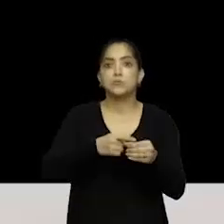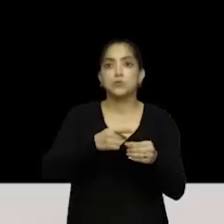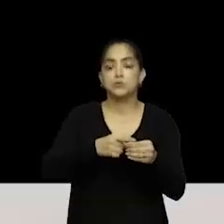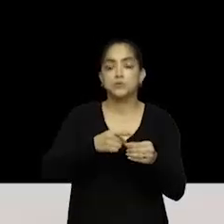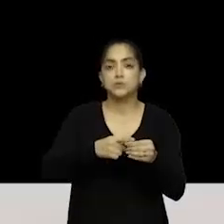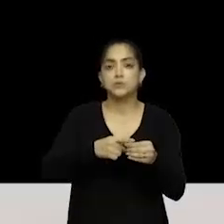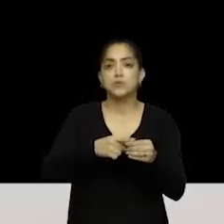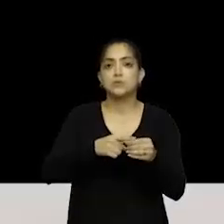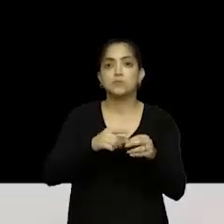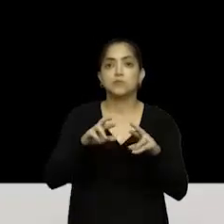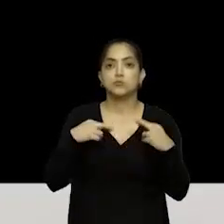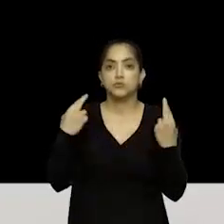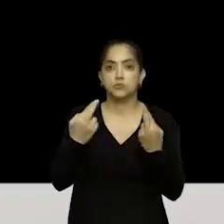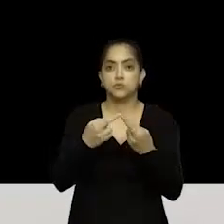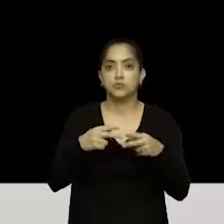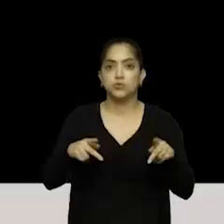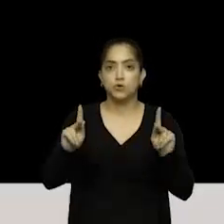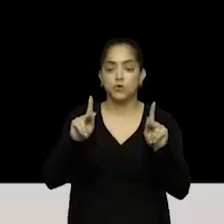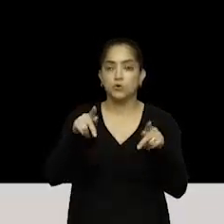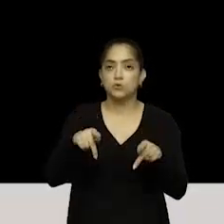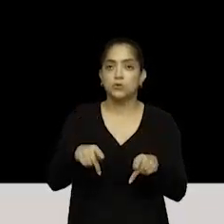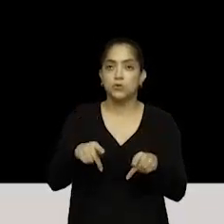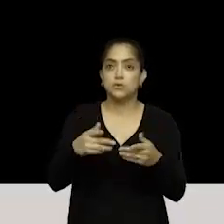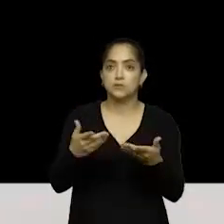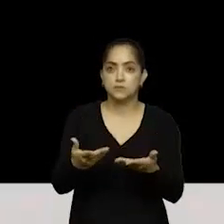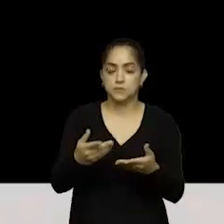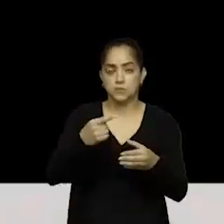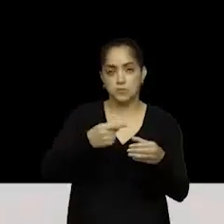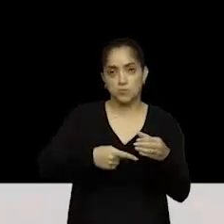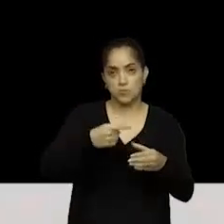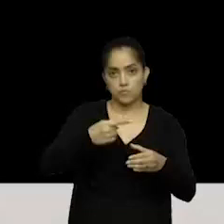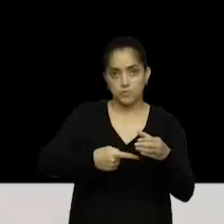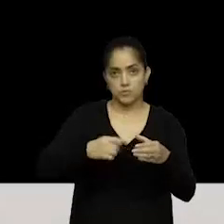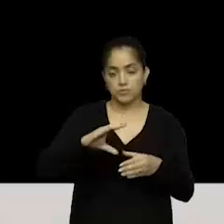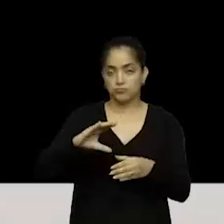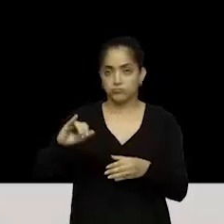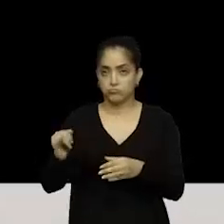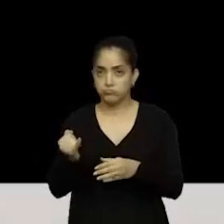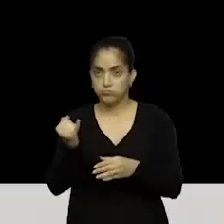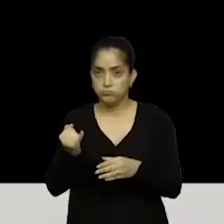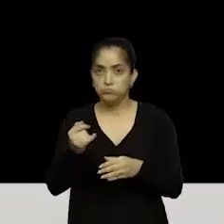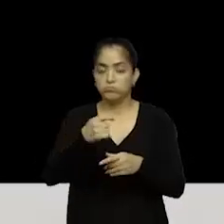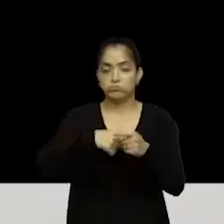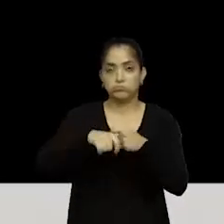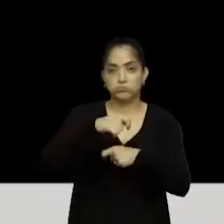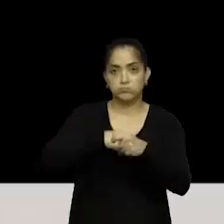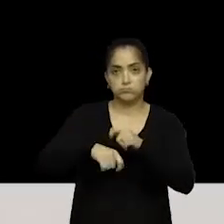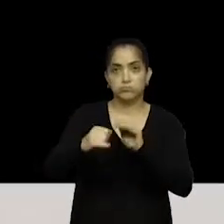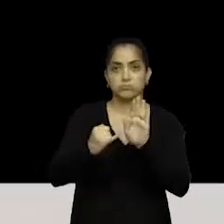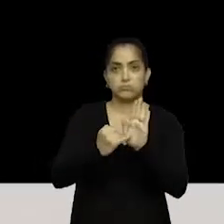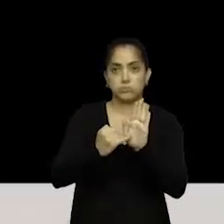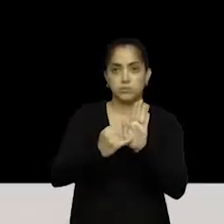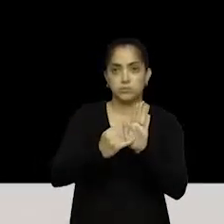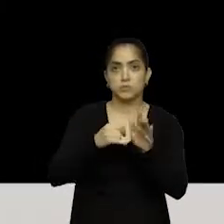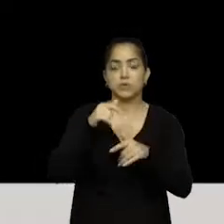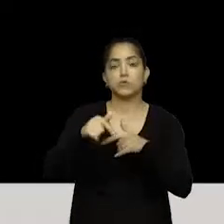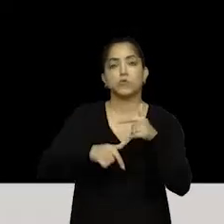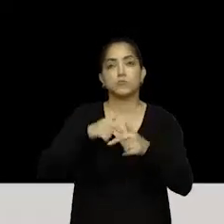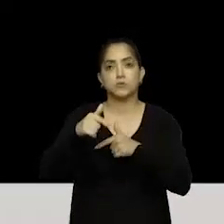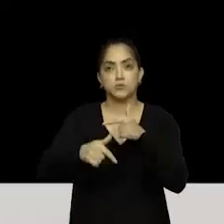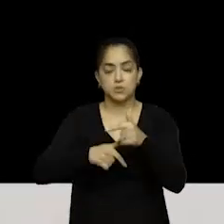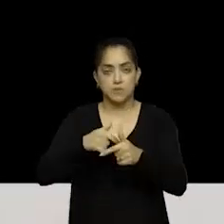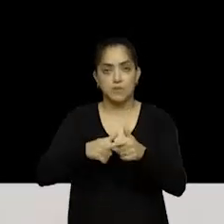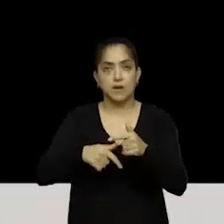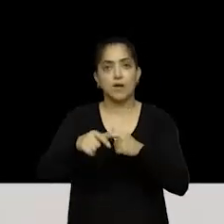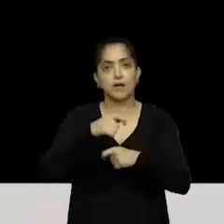estabelece outras providências. Parecer favorável da Comissão de Constituição e Justiça, Comissão de Finanças e Tributação, Comissão